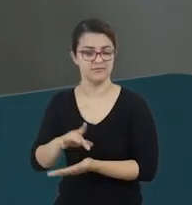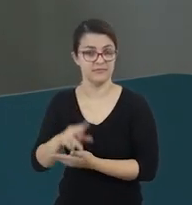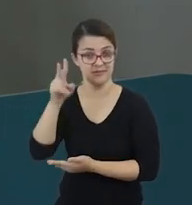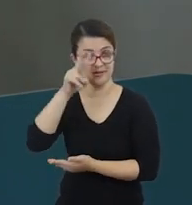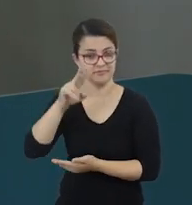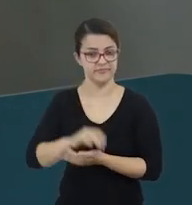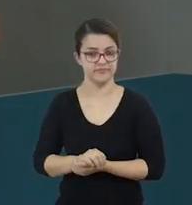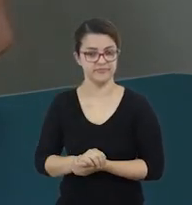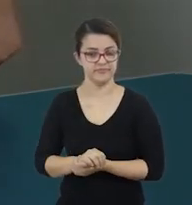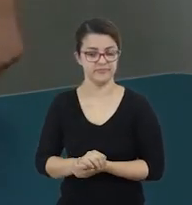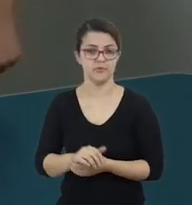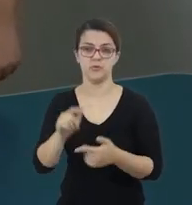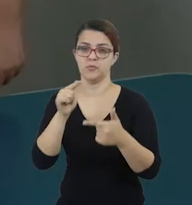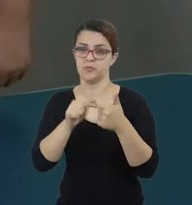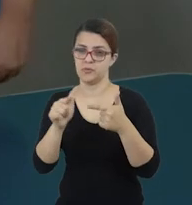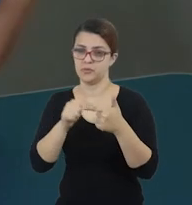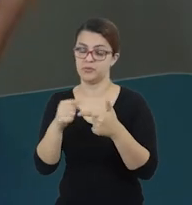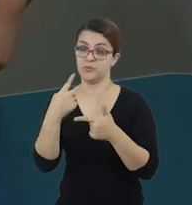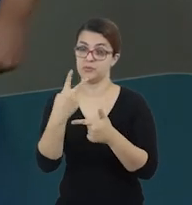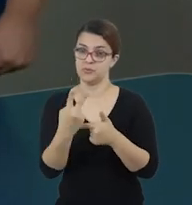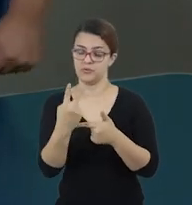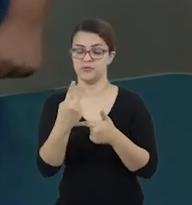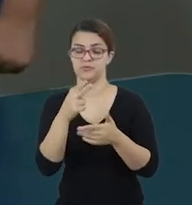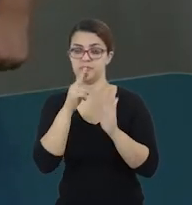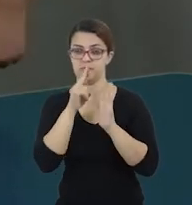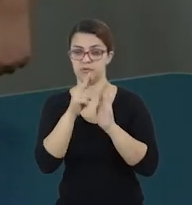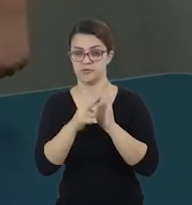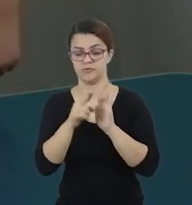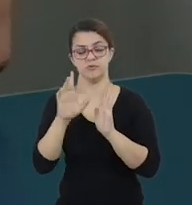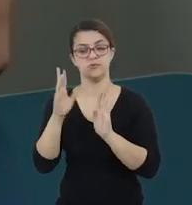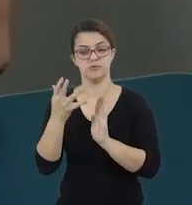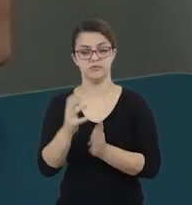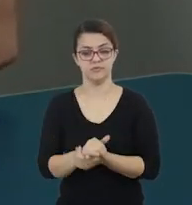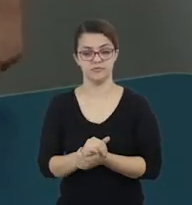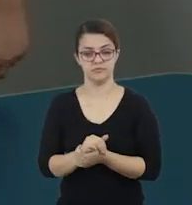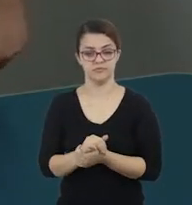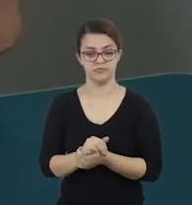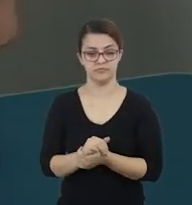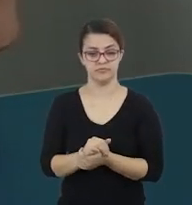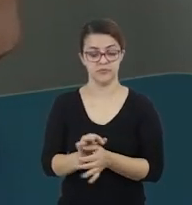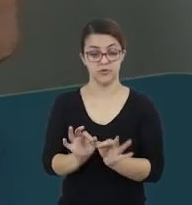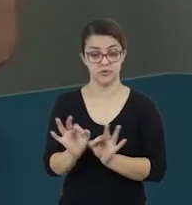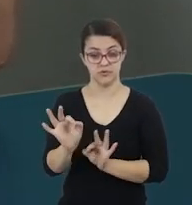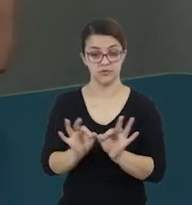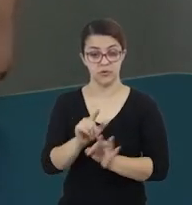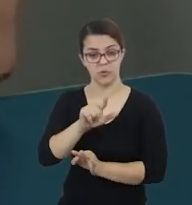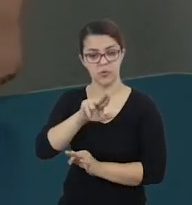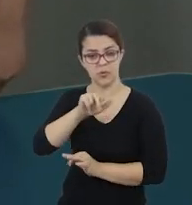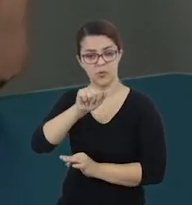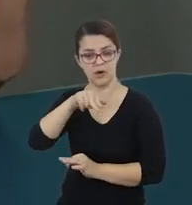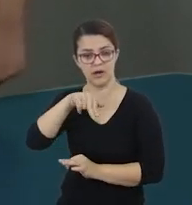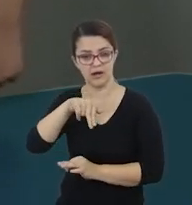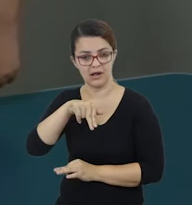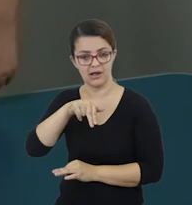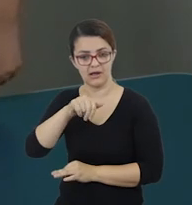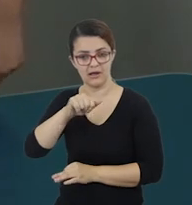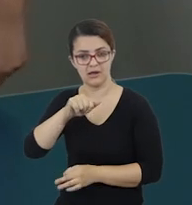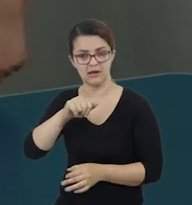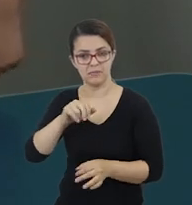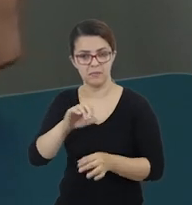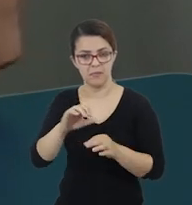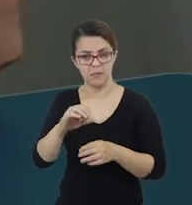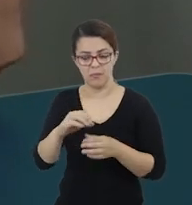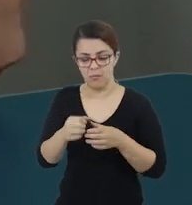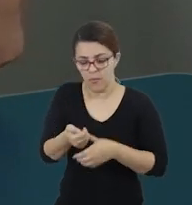E aí temos dois probleminhas aqui para resolver. Luan está organizando bolinhas de gude em pacotinhos com 6 bolinhas cada